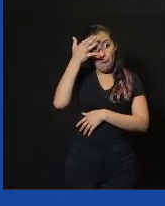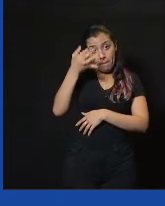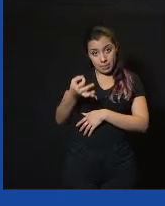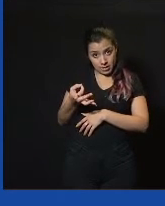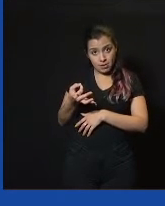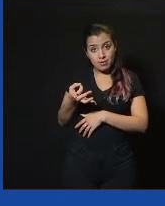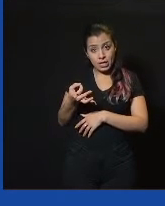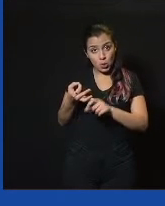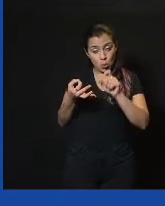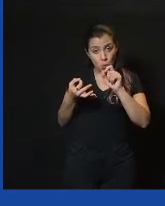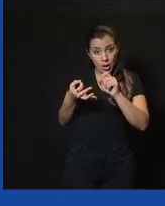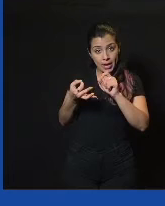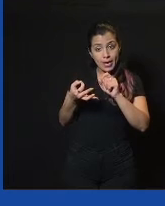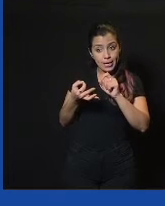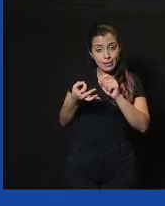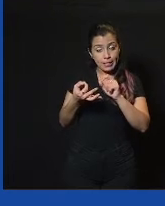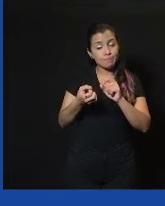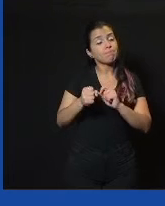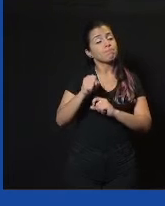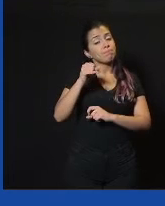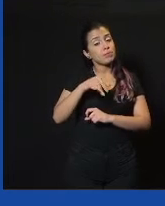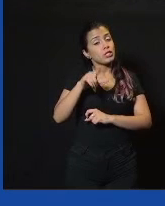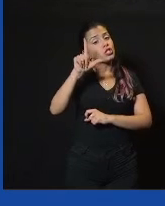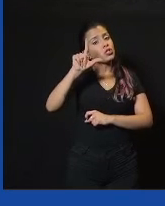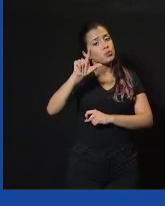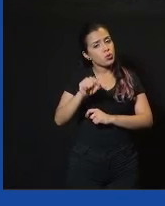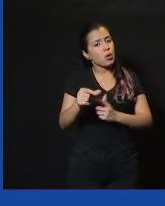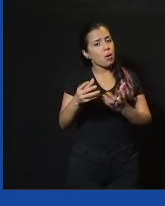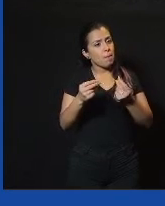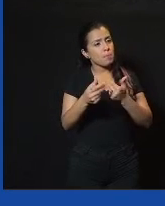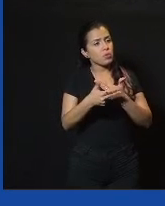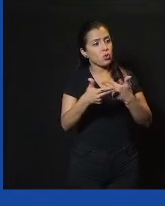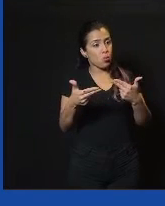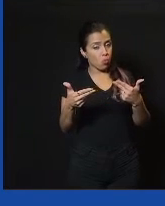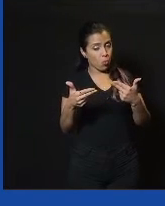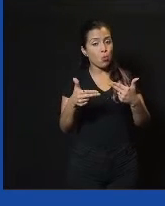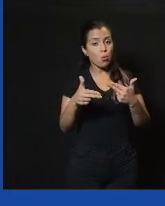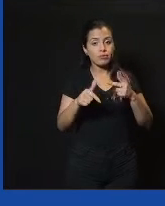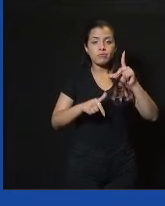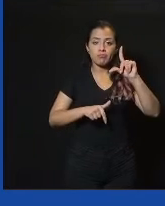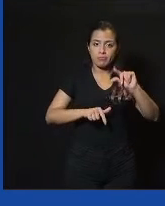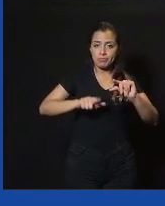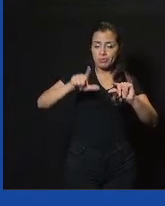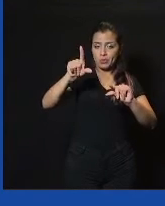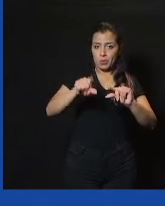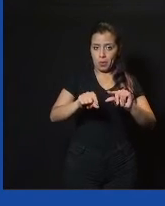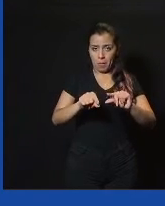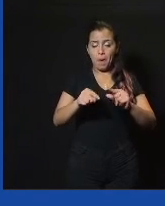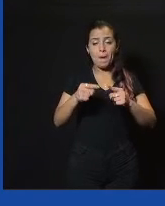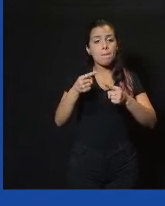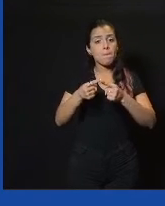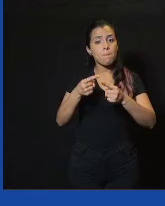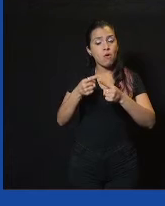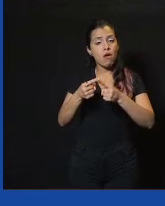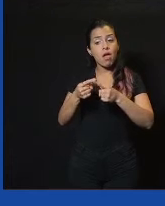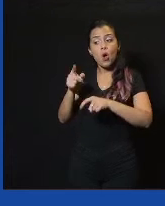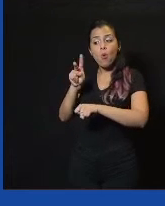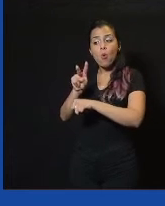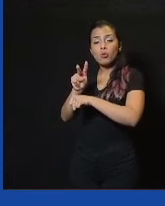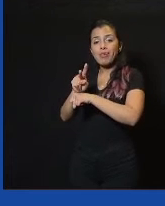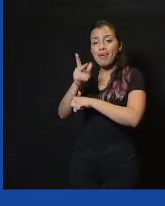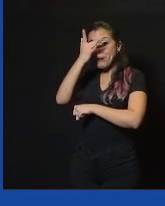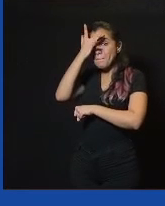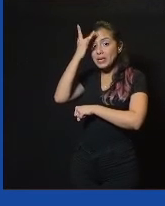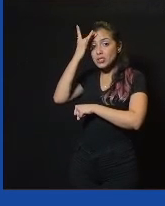Mesmo diminuindo, e isso era natural que isso acontecesse, essa questão da diminuição, porque é o cuidar de quem cuida, e chega uma hora que